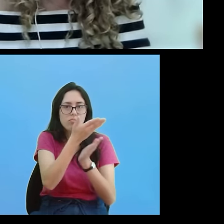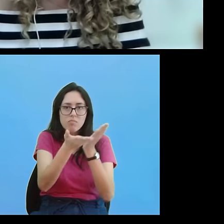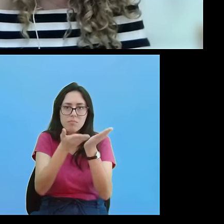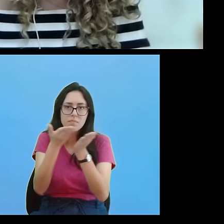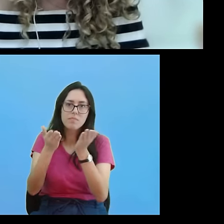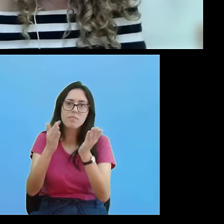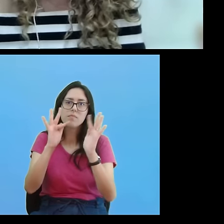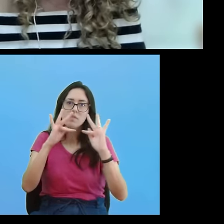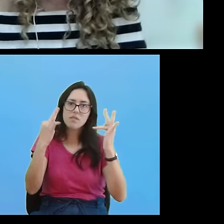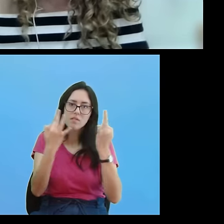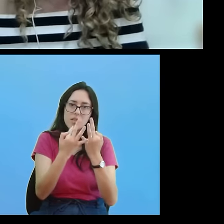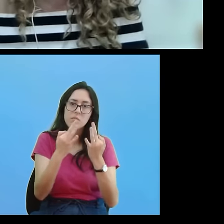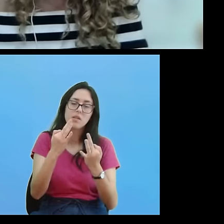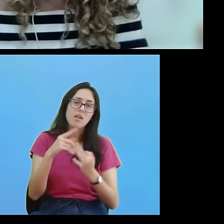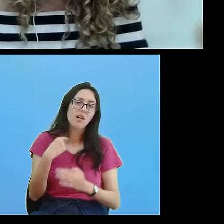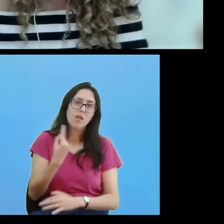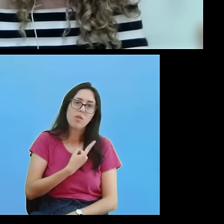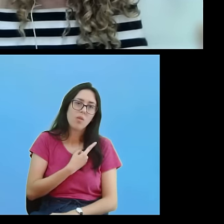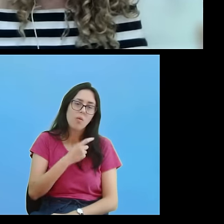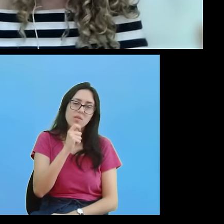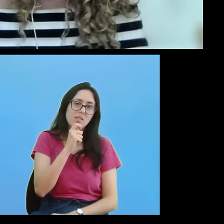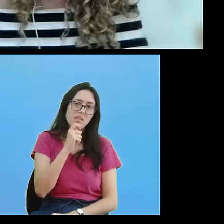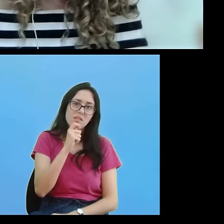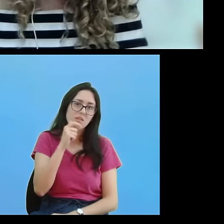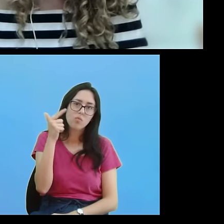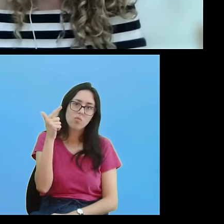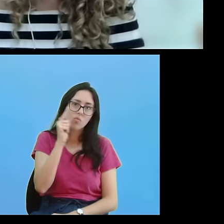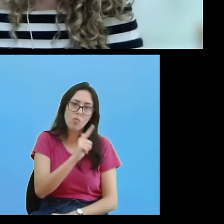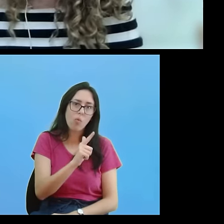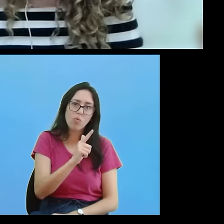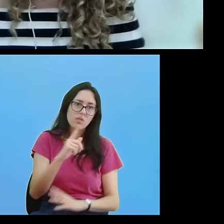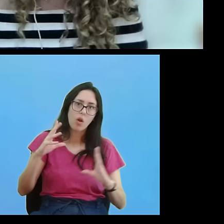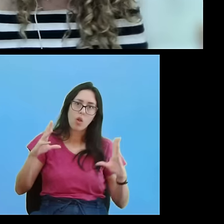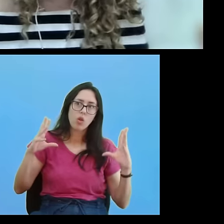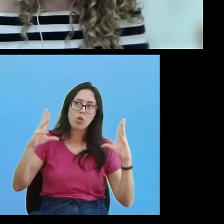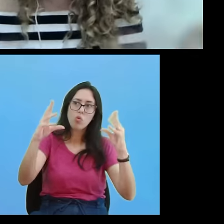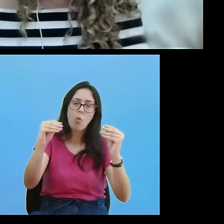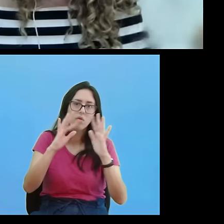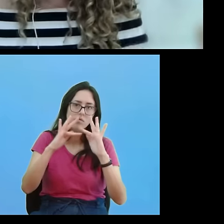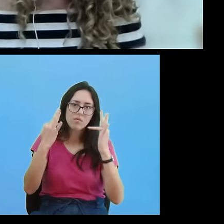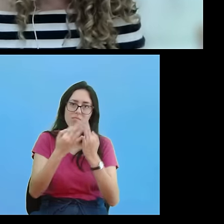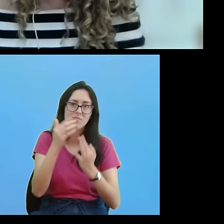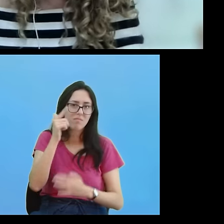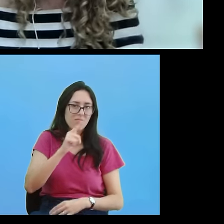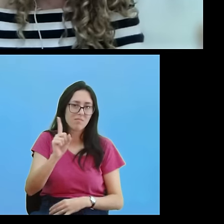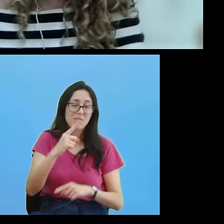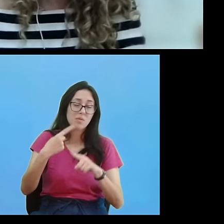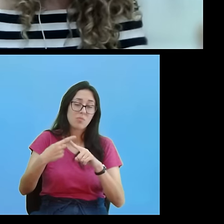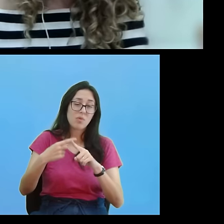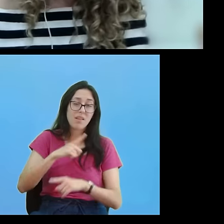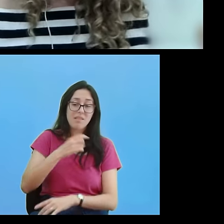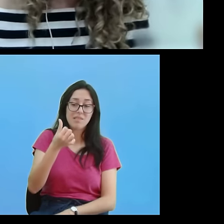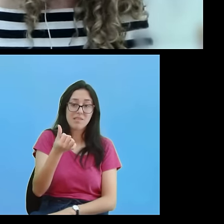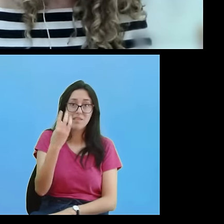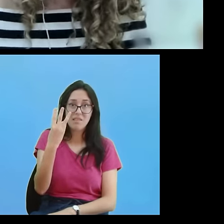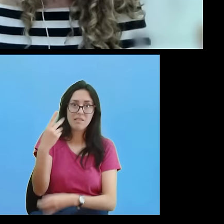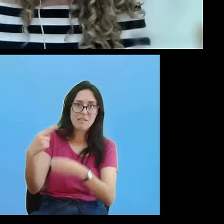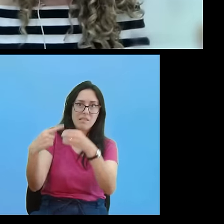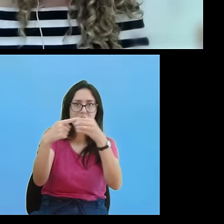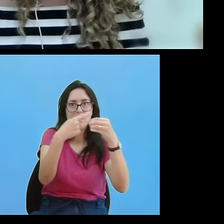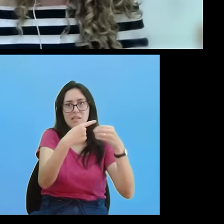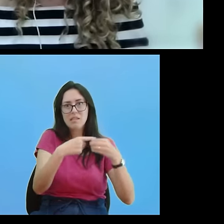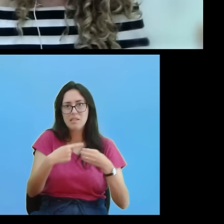famílias, né? Que a gente ainda não consegue chegar, né, a todas as famílias, porque a gente tem 63 municípios, tem um território grande,